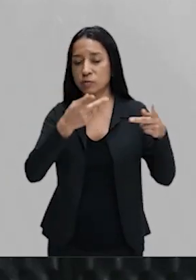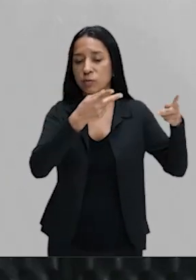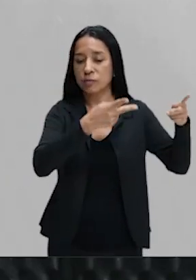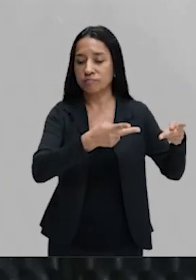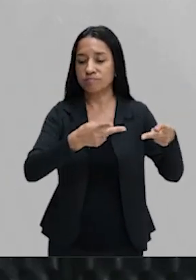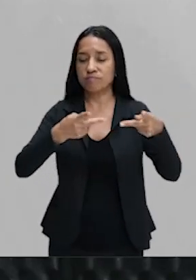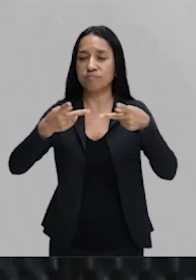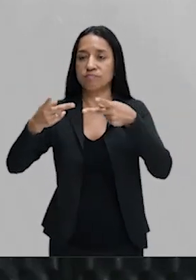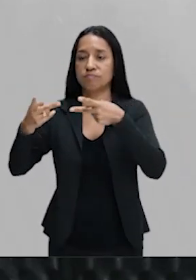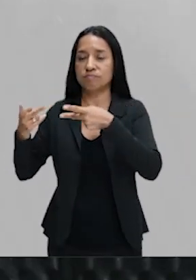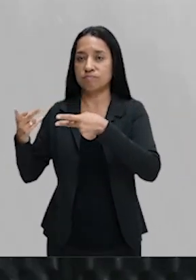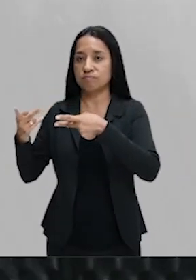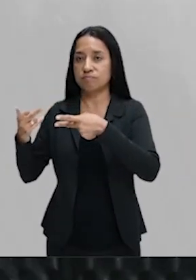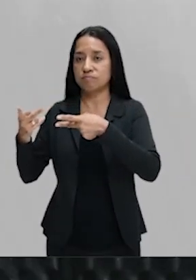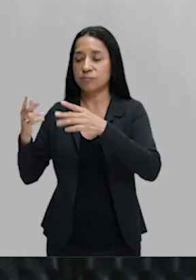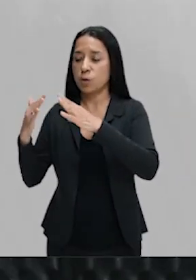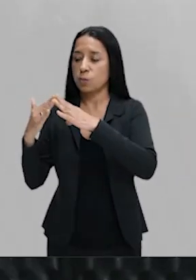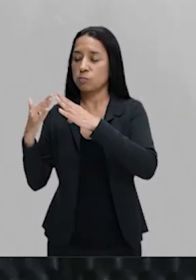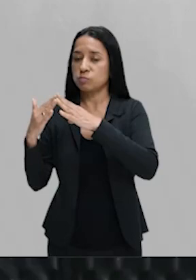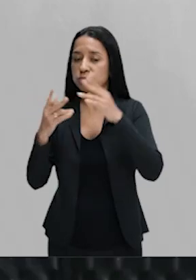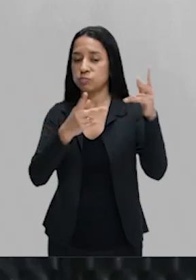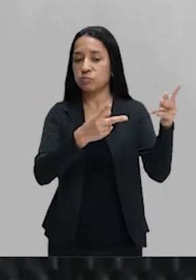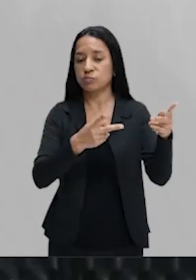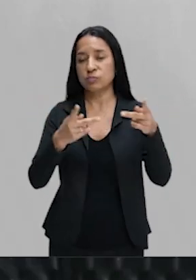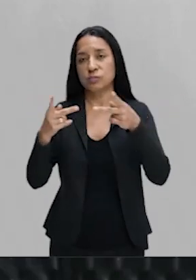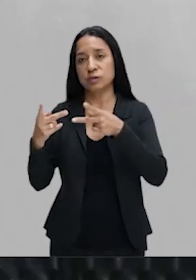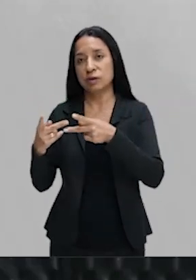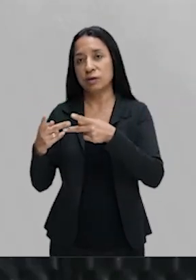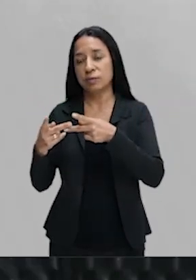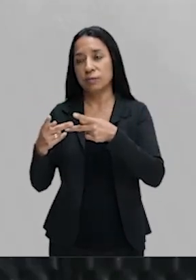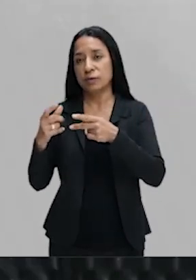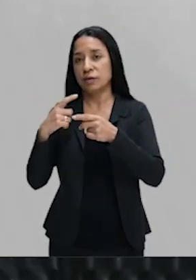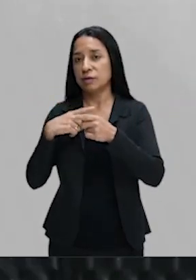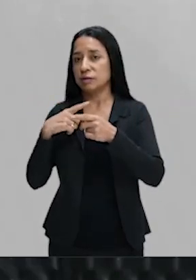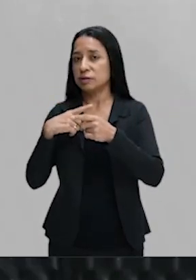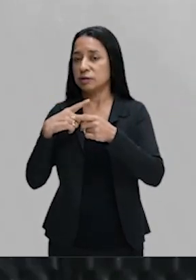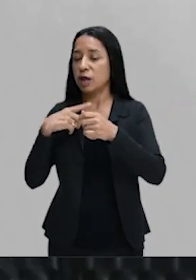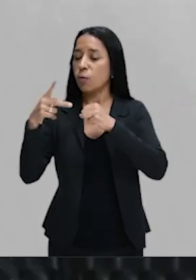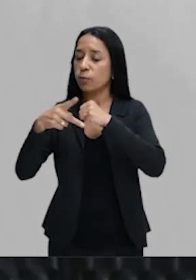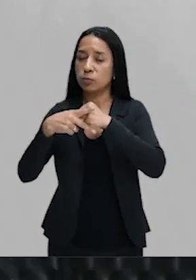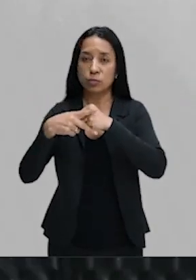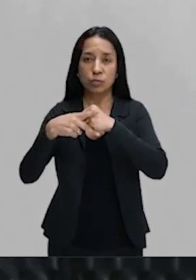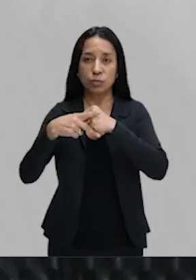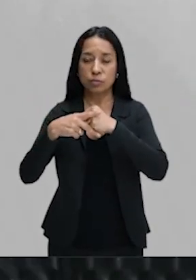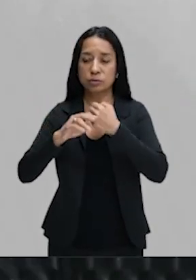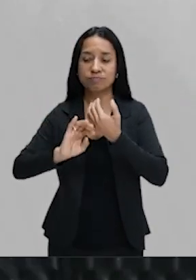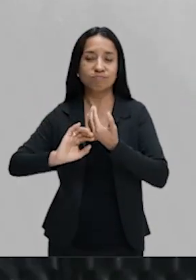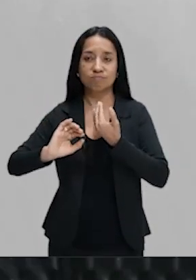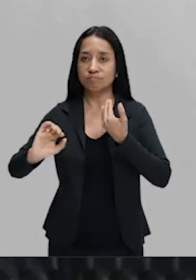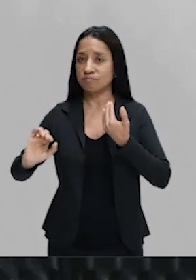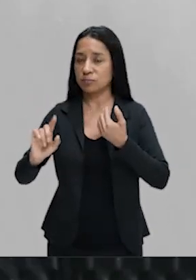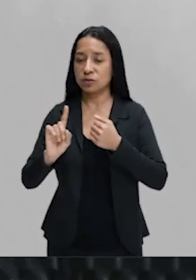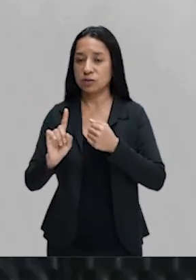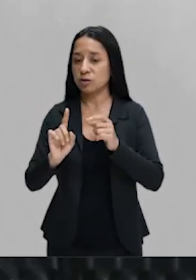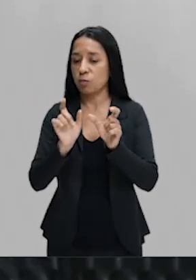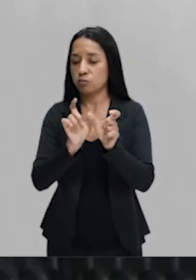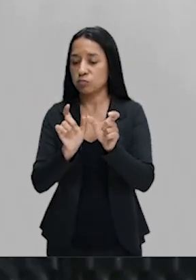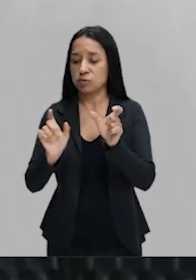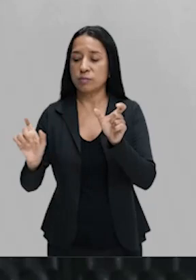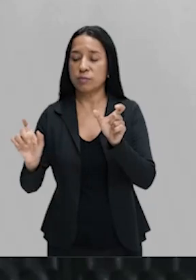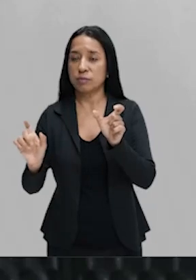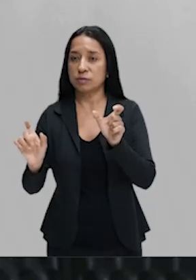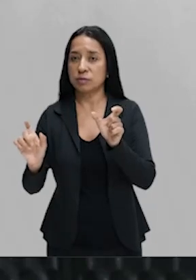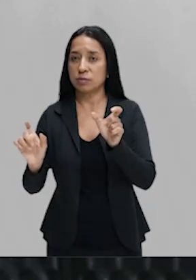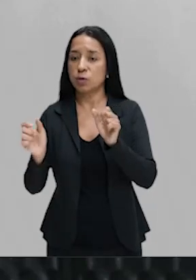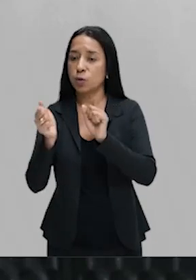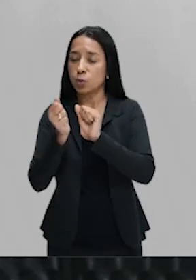que tenha um pronome depois do verbo, não se separa. Ele é junto na sala, como na palavra,